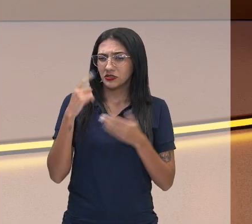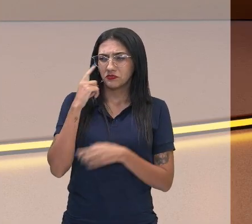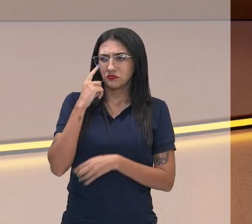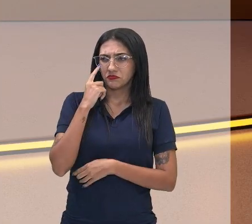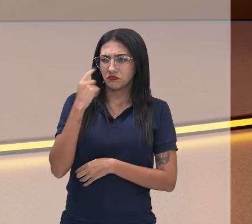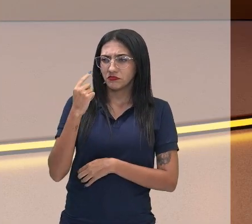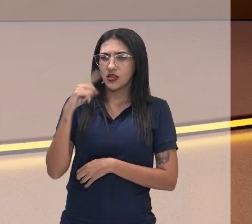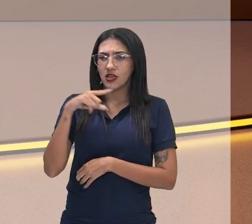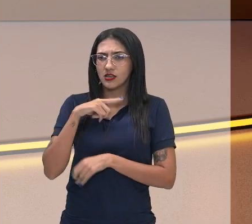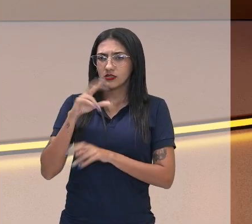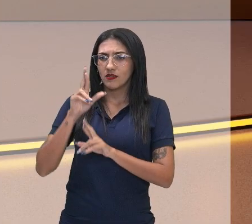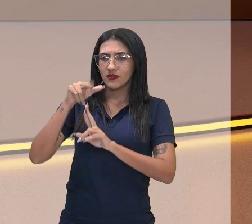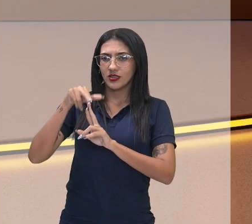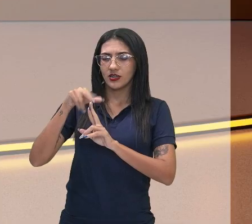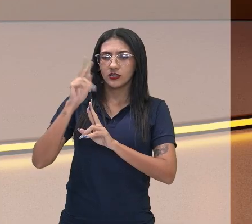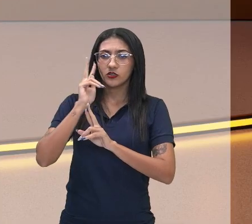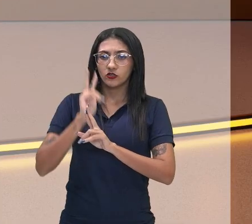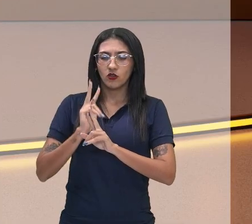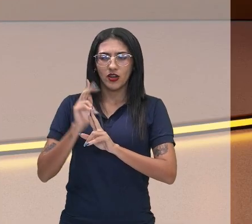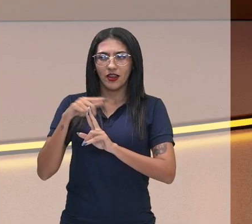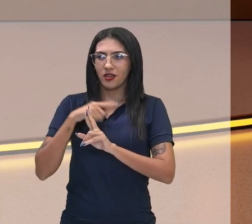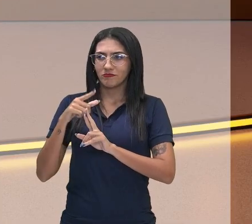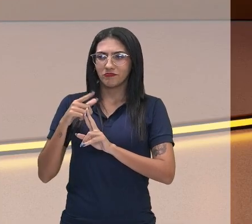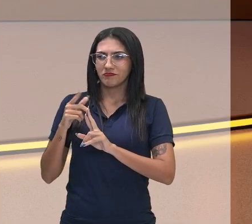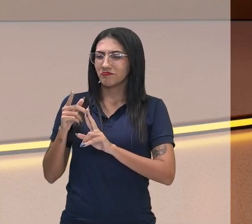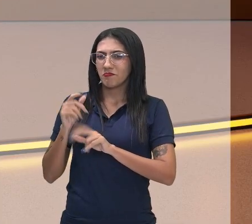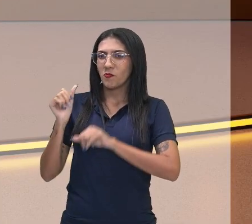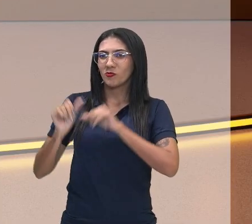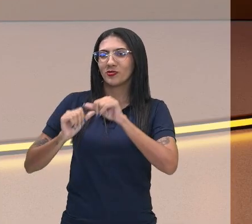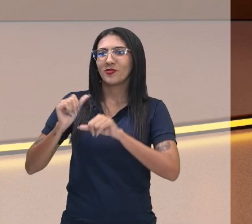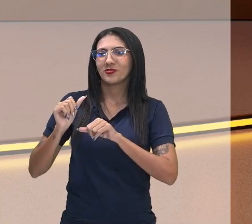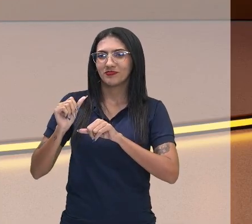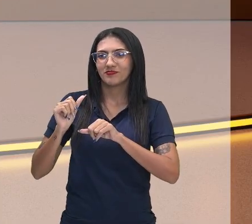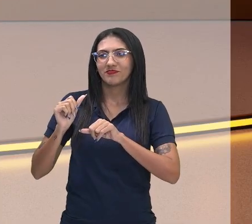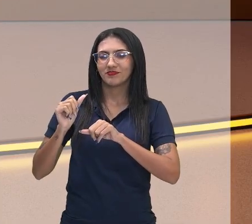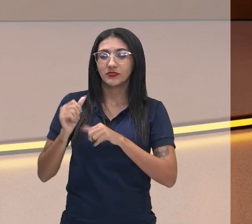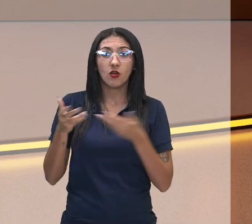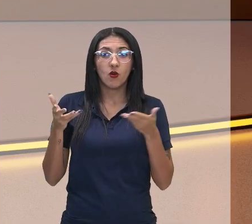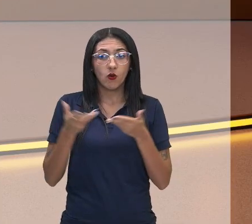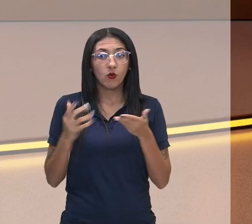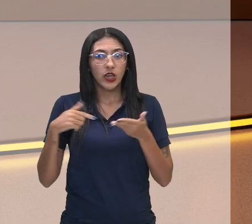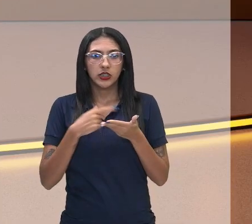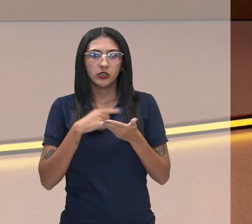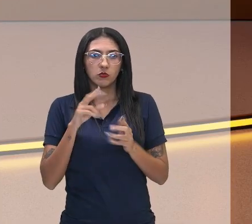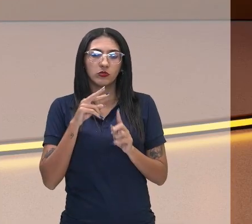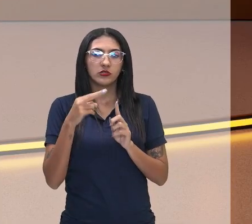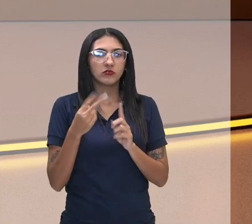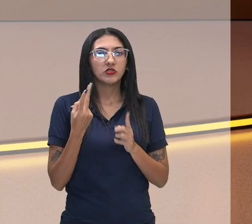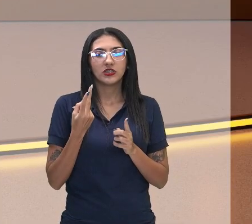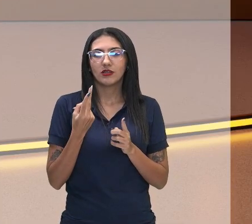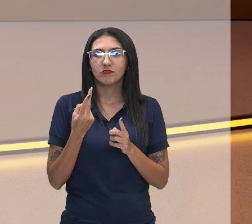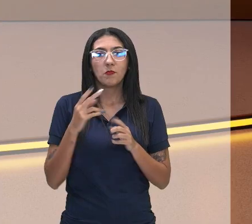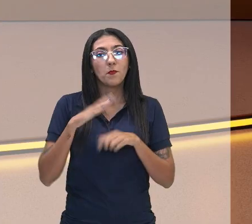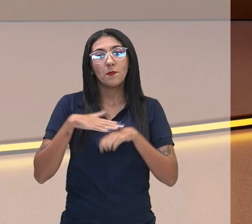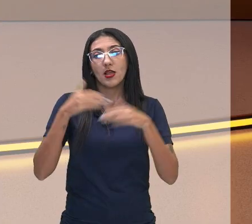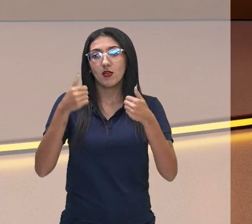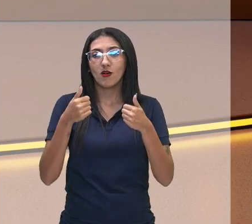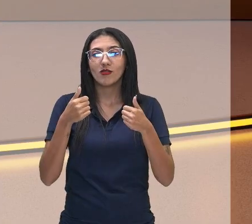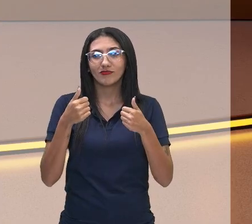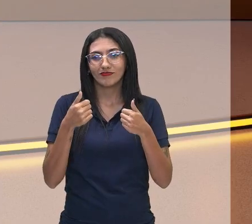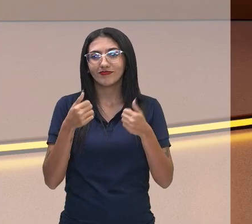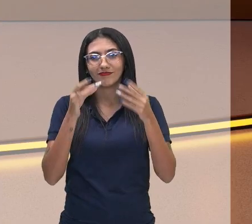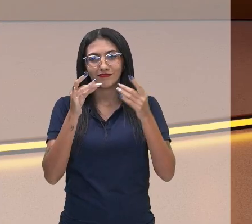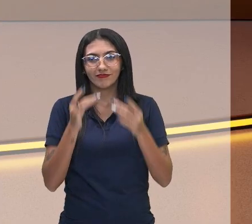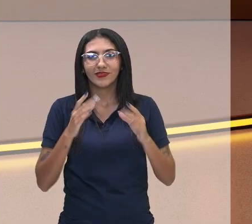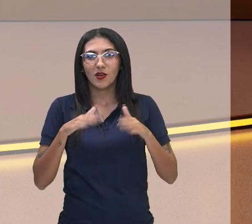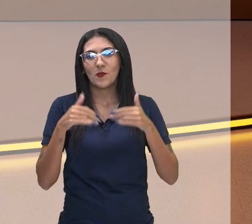fontes históricas, ela nem sempre foi a mesma. Hoje nós temos uma concepção muito mais abrangente. Então,